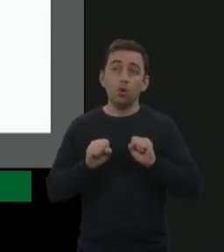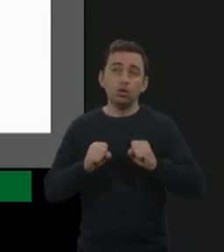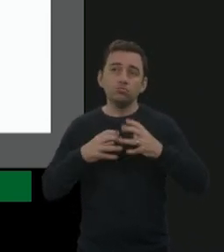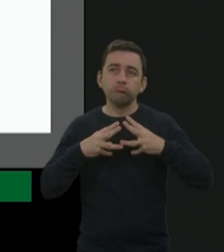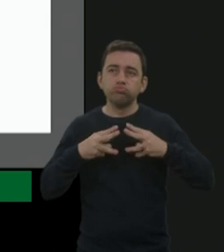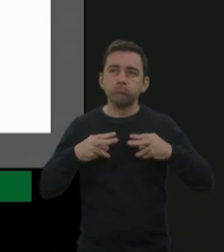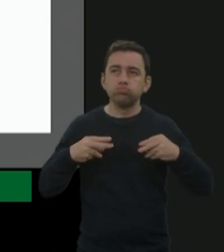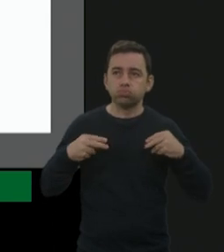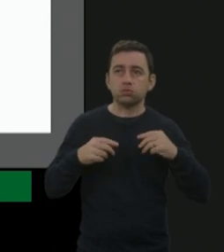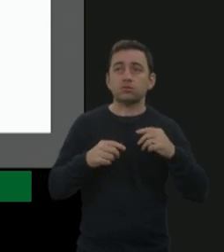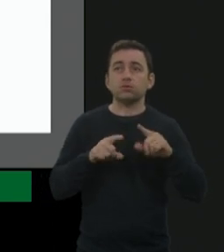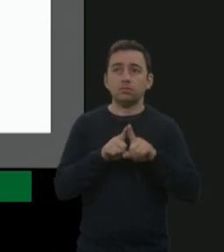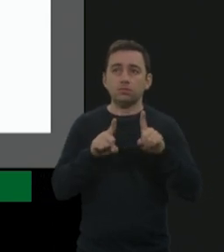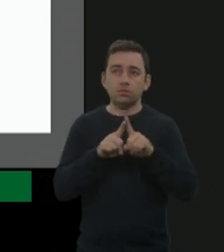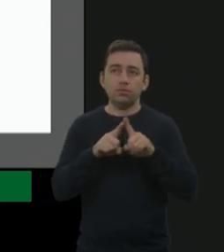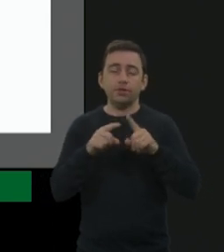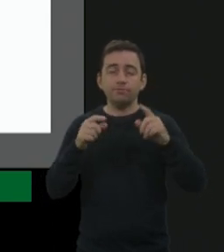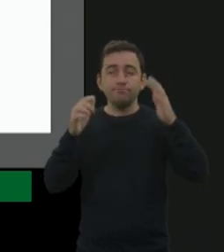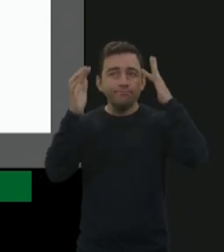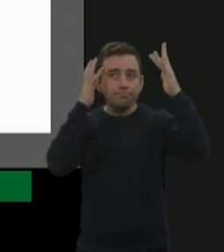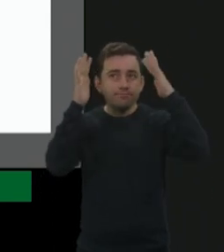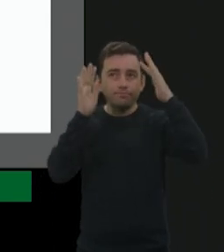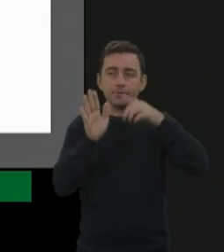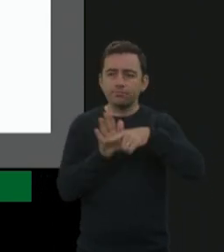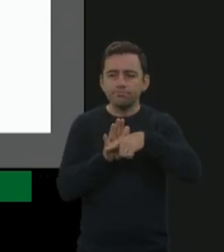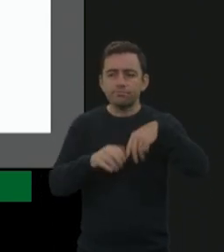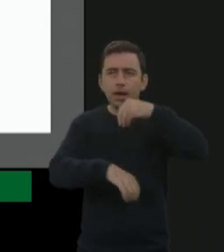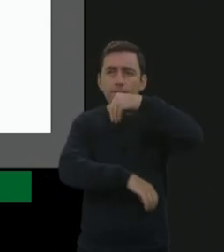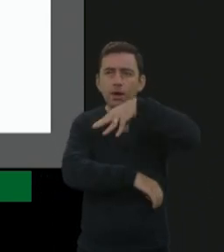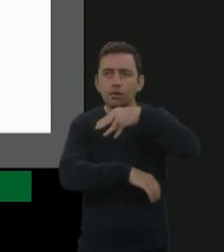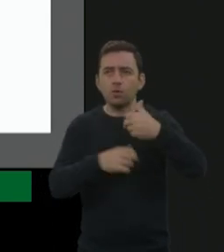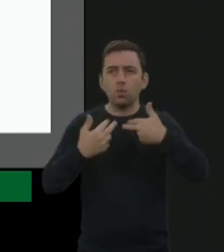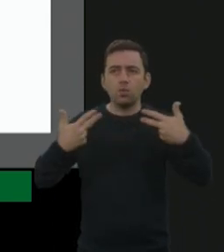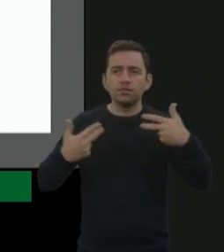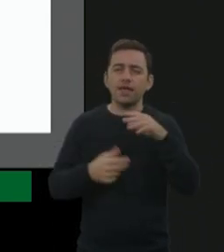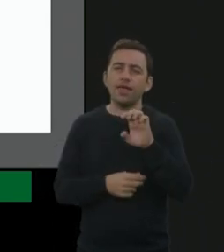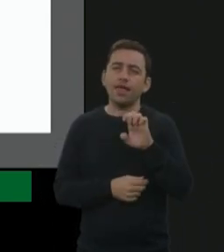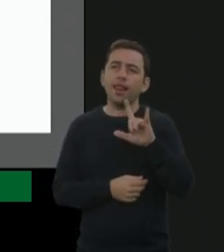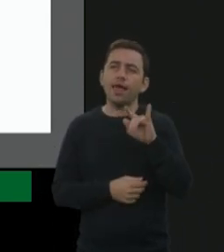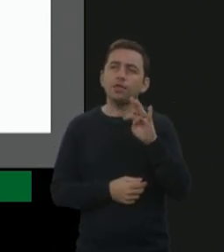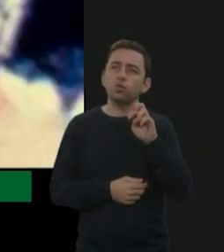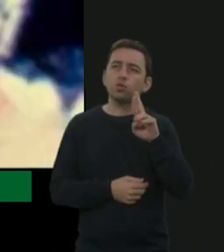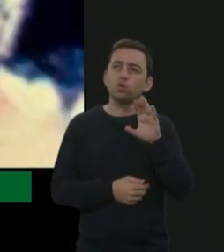convulsão. Então, vou fazer eletroencefalograma, vou fazer acompanhamento com o neurologista. Pode passar.